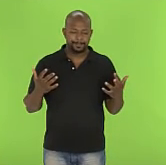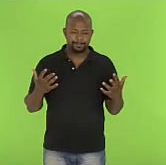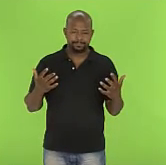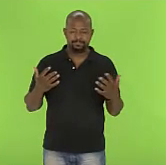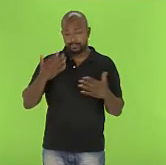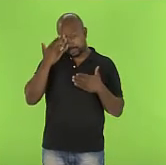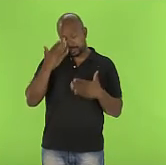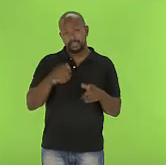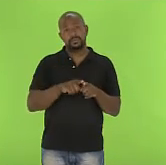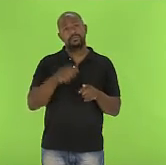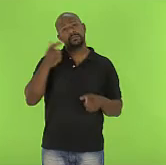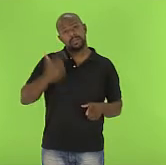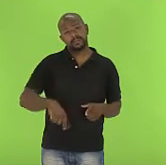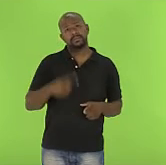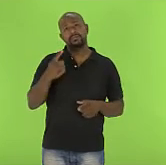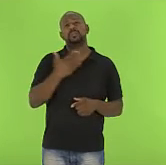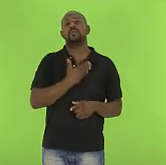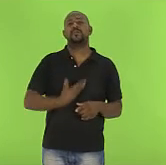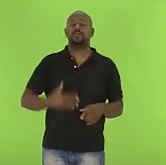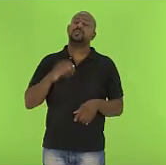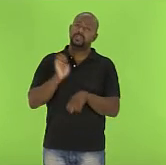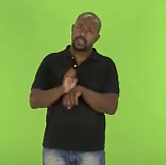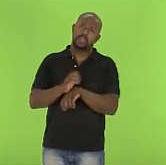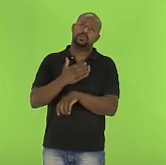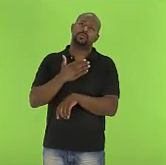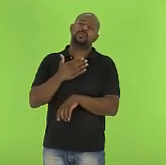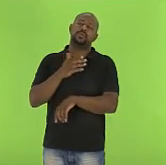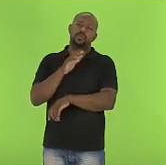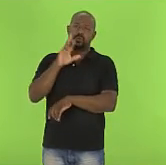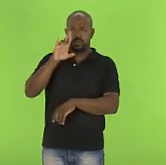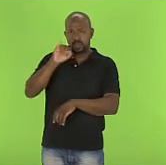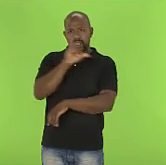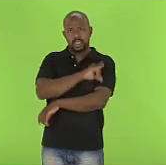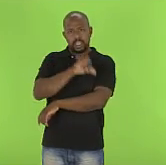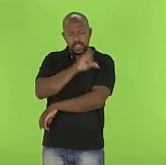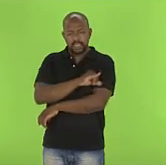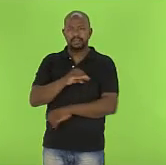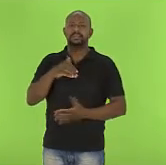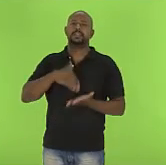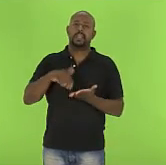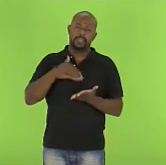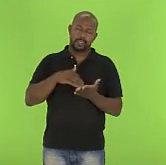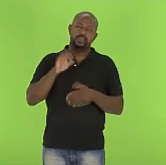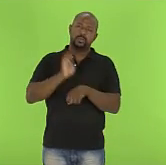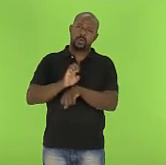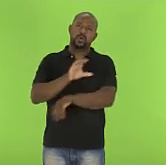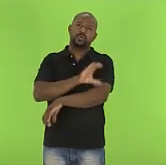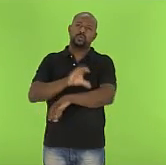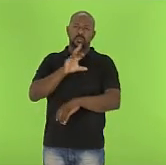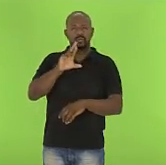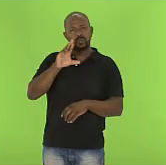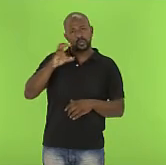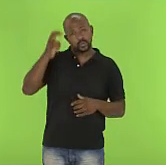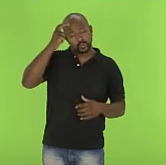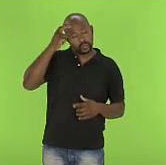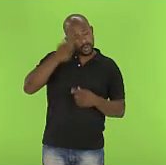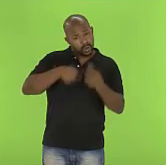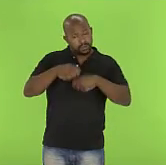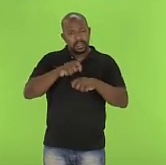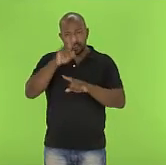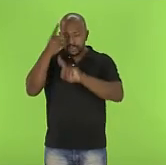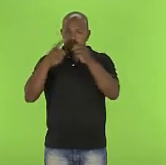E agradecer mais uma vez ao governo do Estado do Rio de Janeiro, a Secretaria Estadual de Cultura e Economia